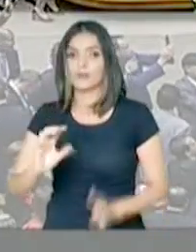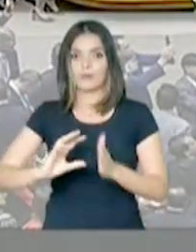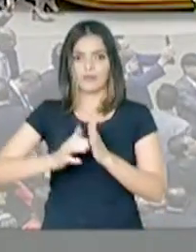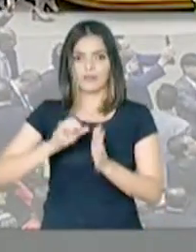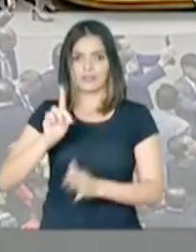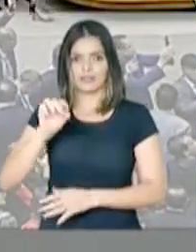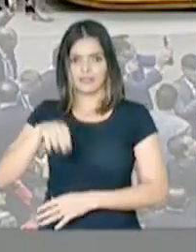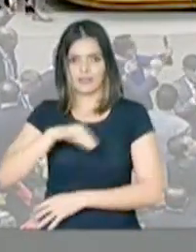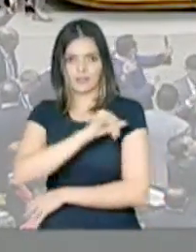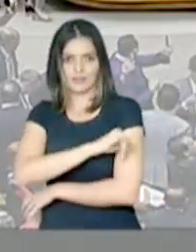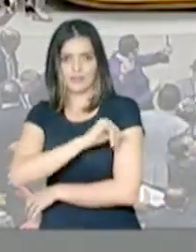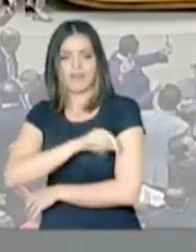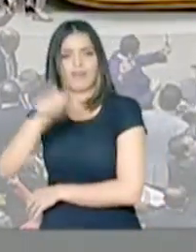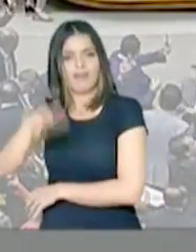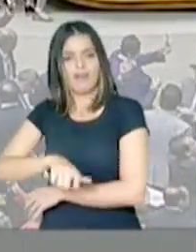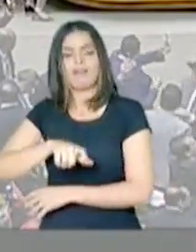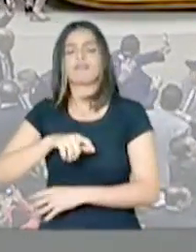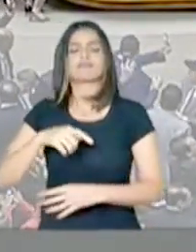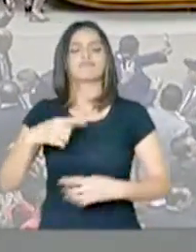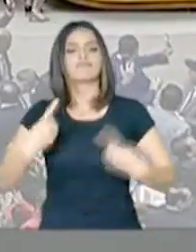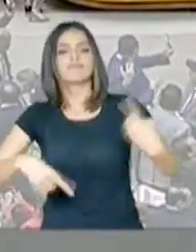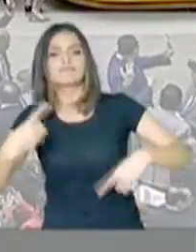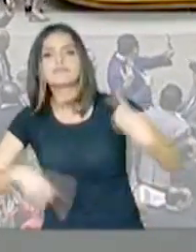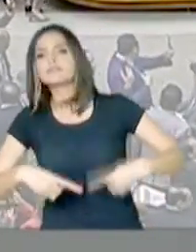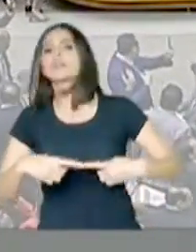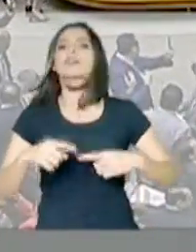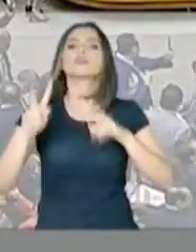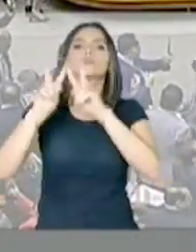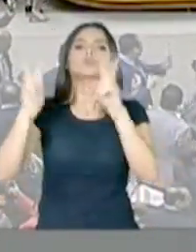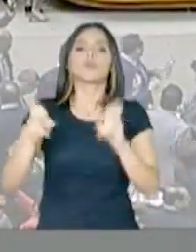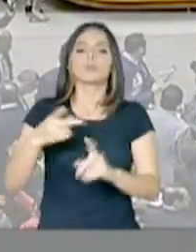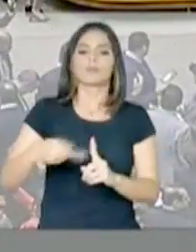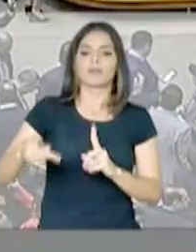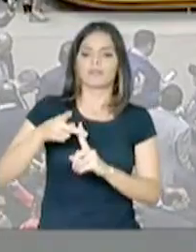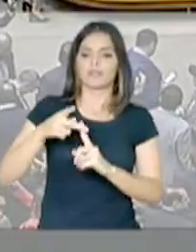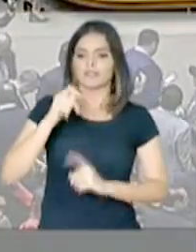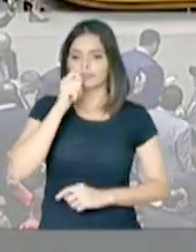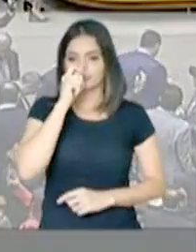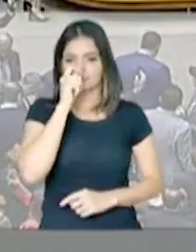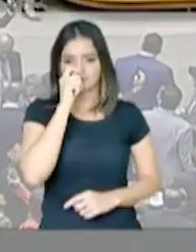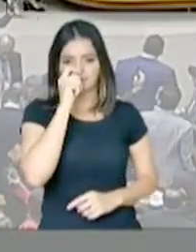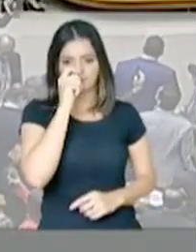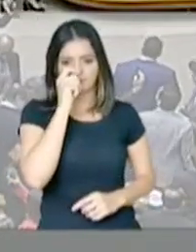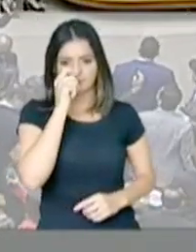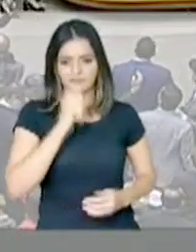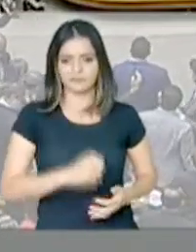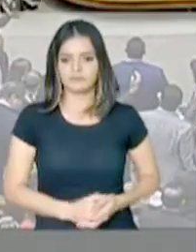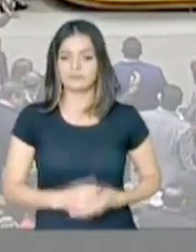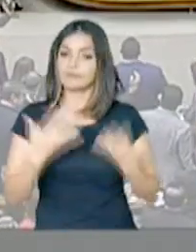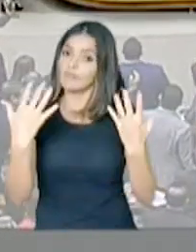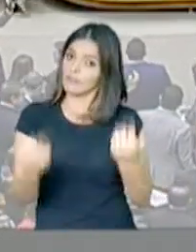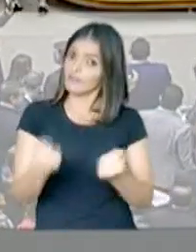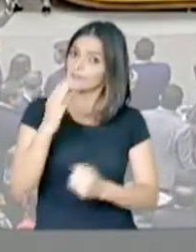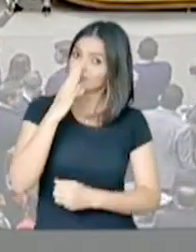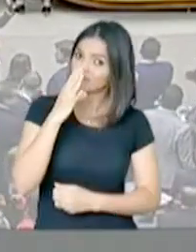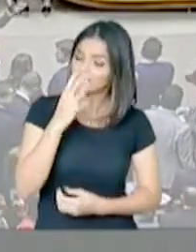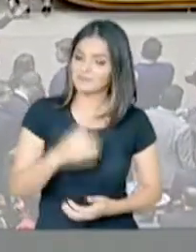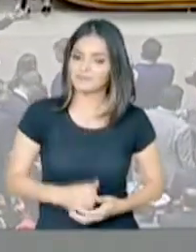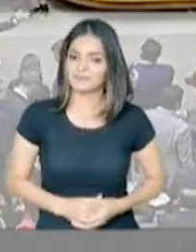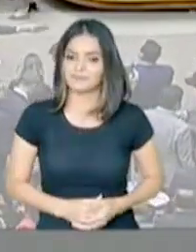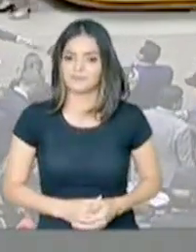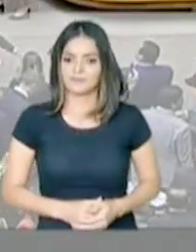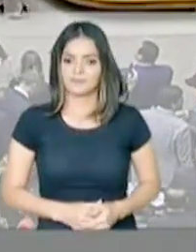uma idade mínima. Mas isso só vai ser votado depois do texto base, que é o que a gente está aguardando, essa votação do texto base, que são